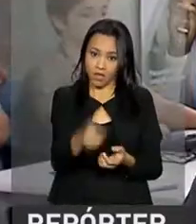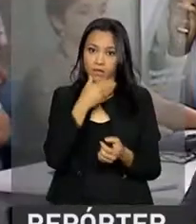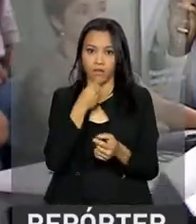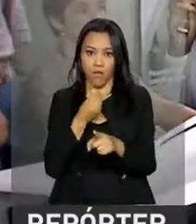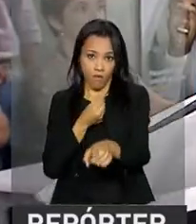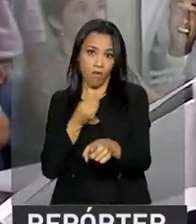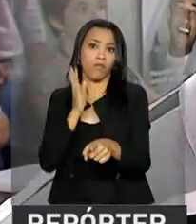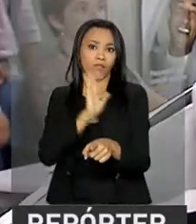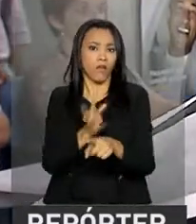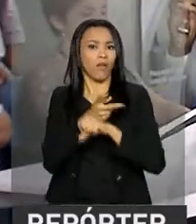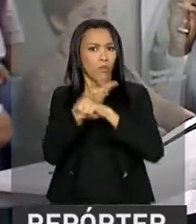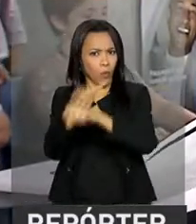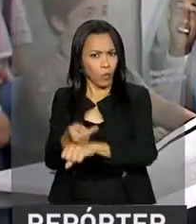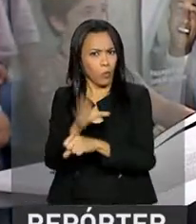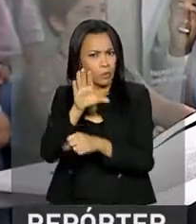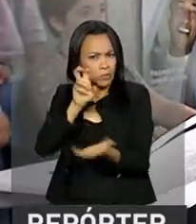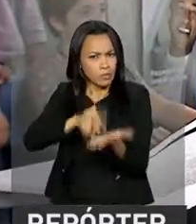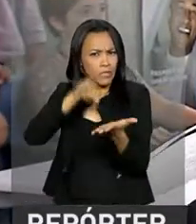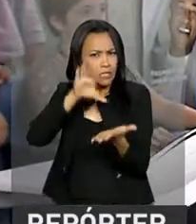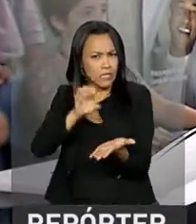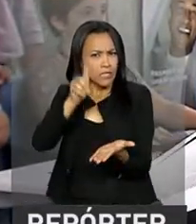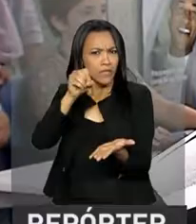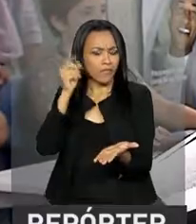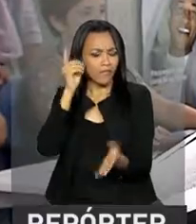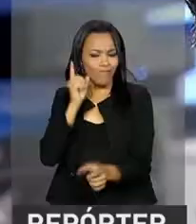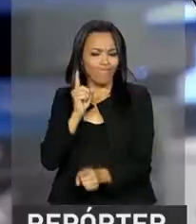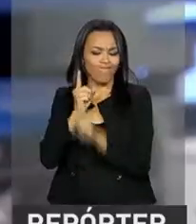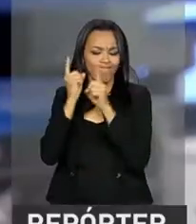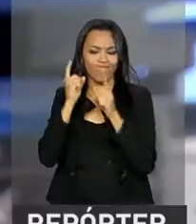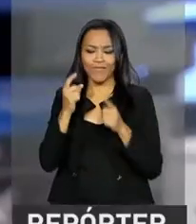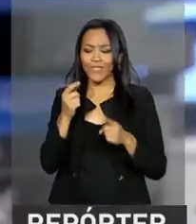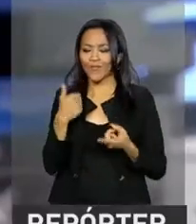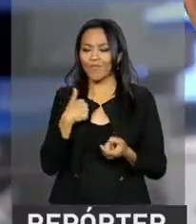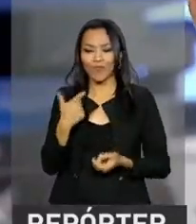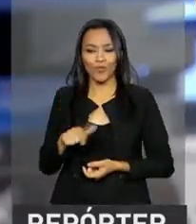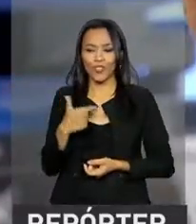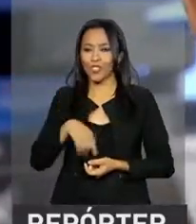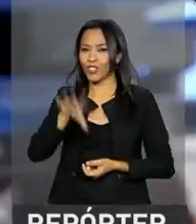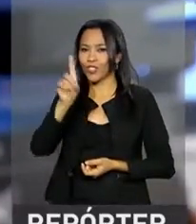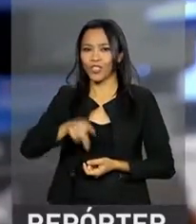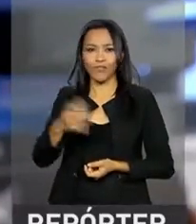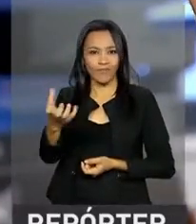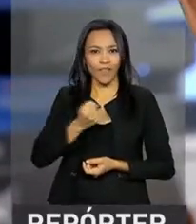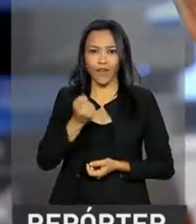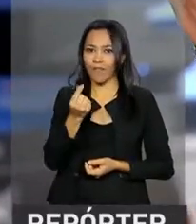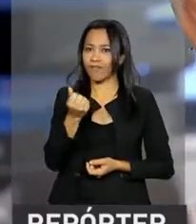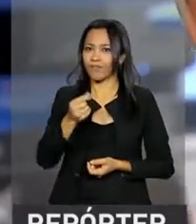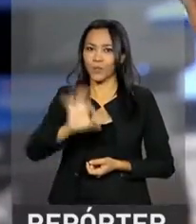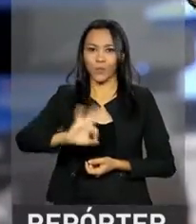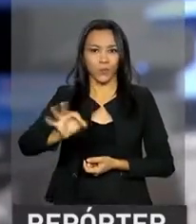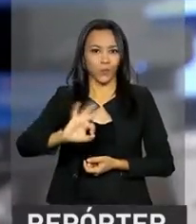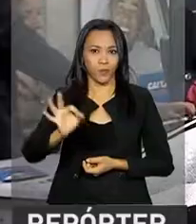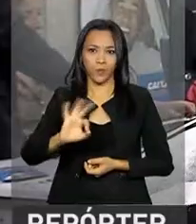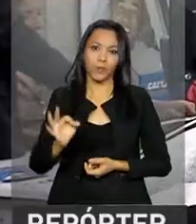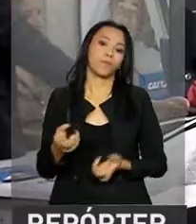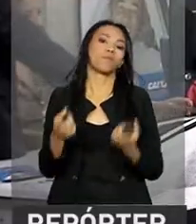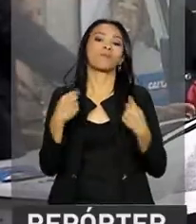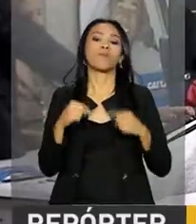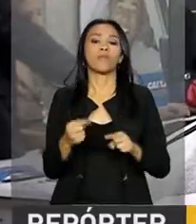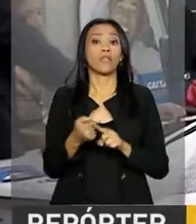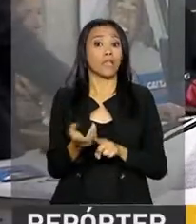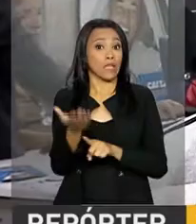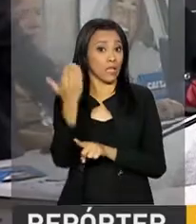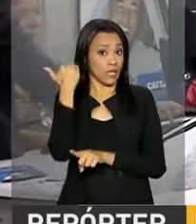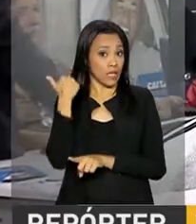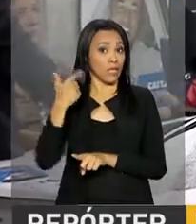foi ao banco logo cedo e descobriu que não tinha direito ao saque do fundo de garantia do tempo de serviço na época trabalhava